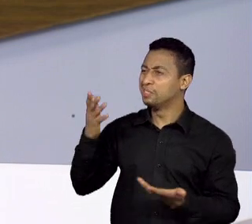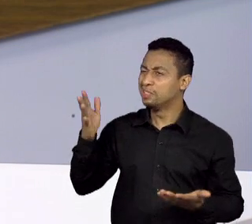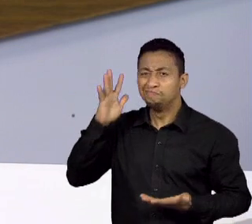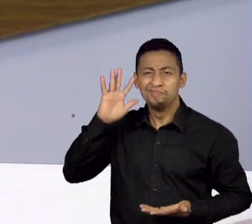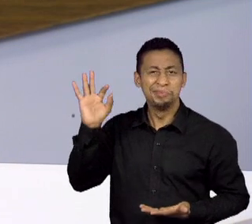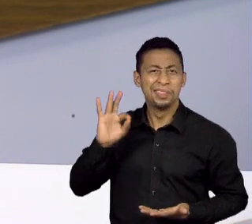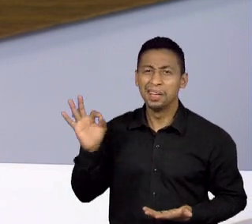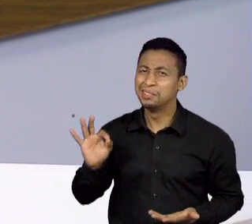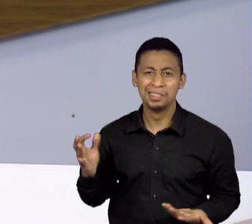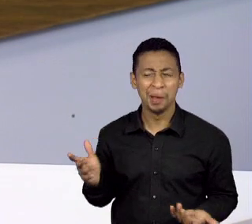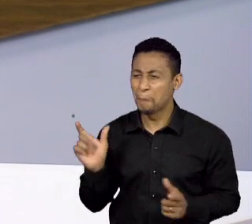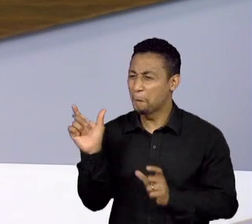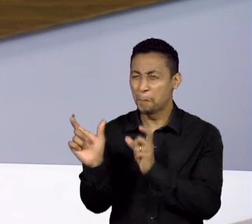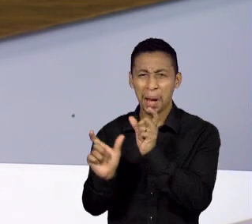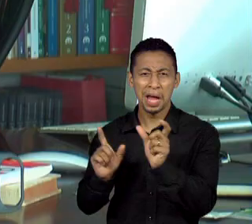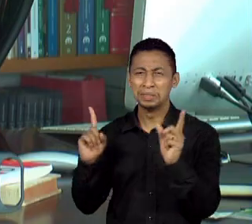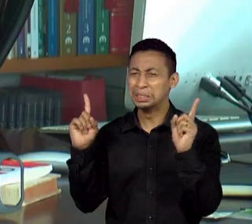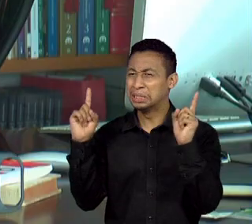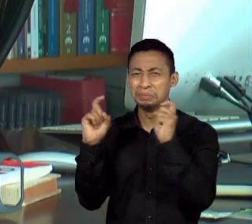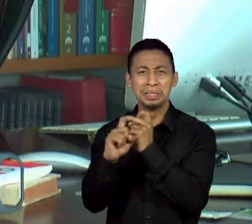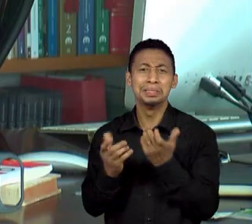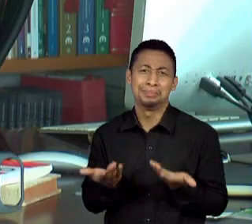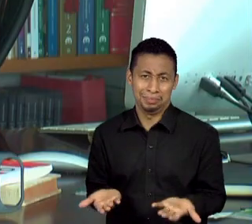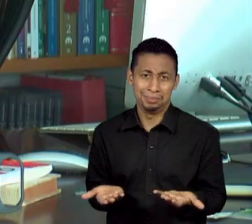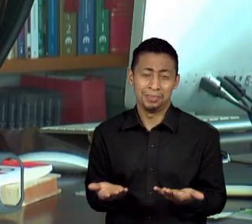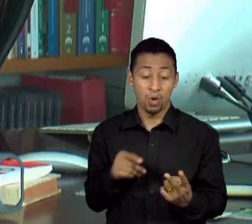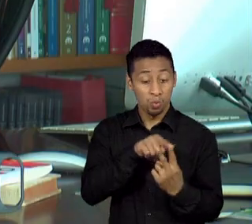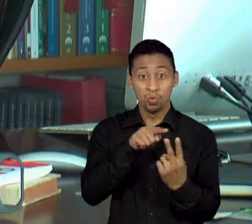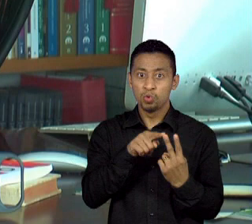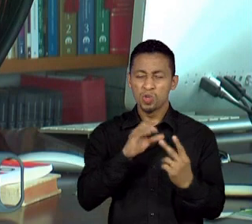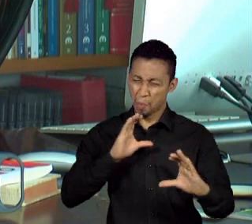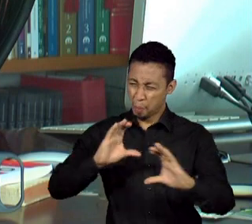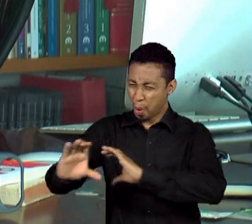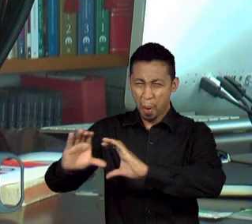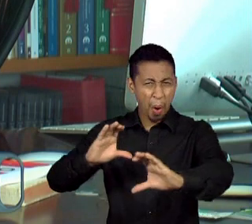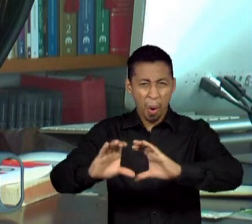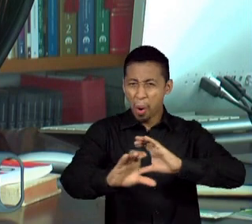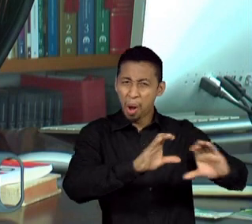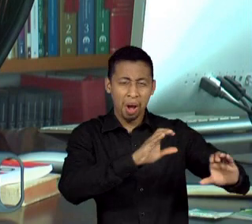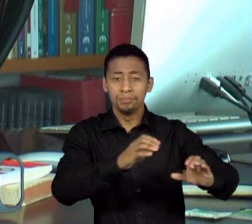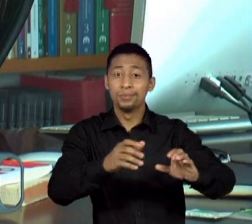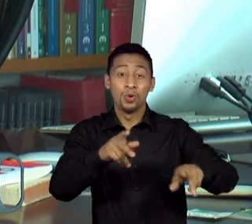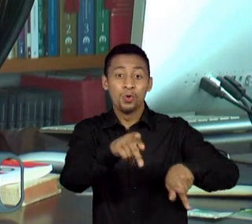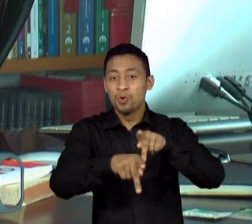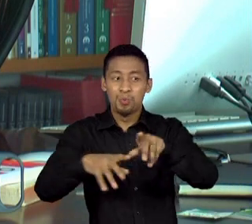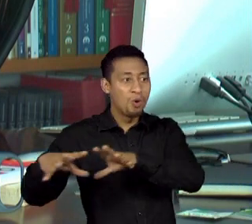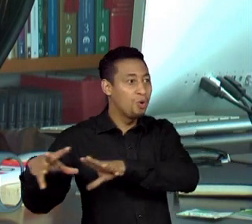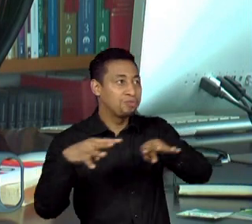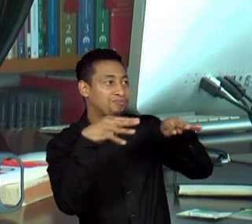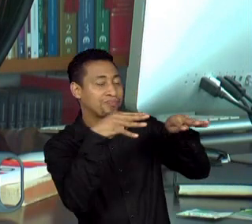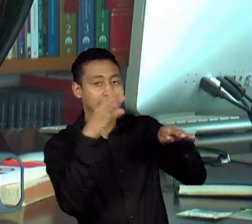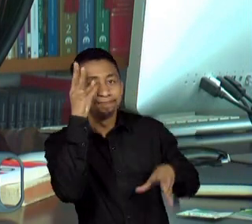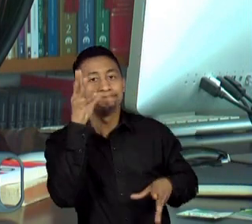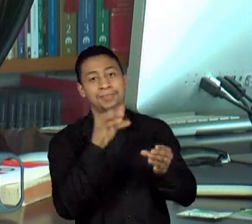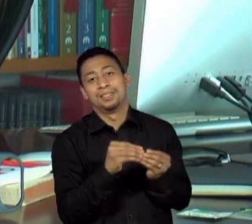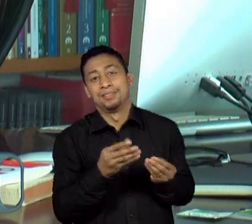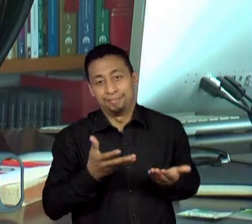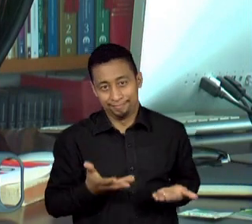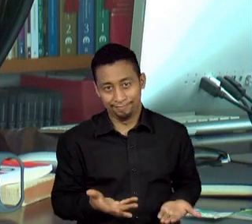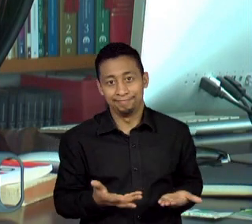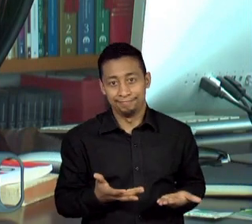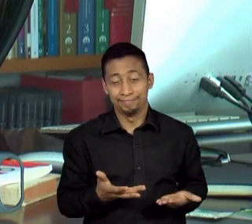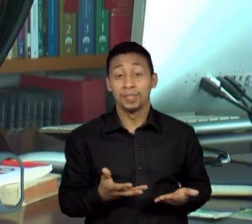uma capacidade de comunicação popular muito forte. E o que nós estamos vivendo hoje no Brasil é, de